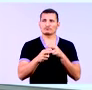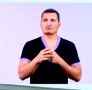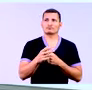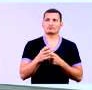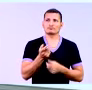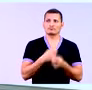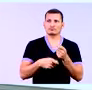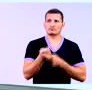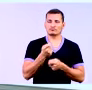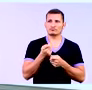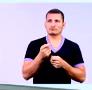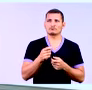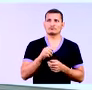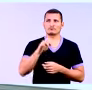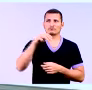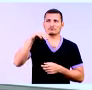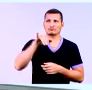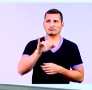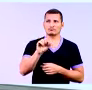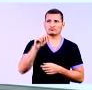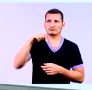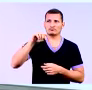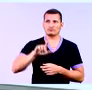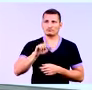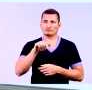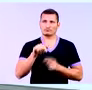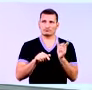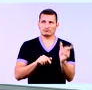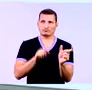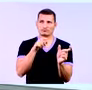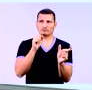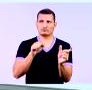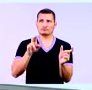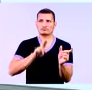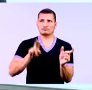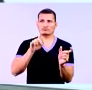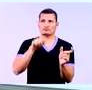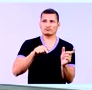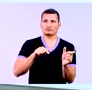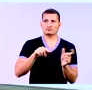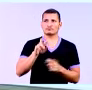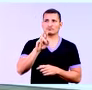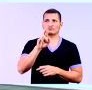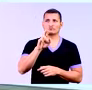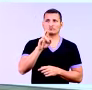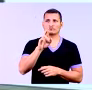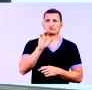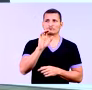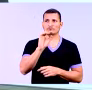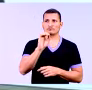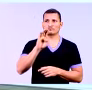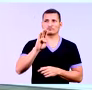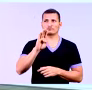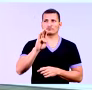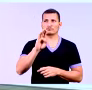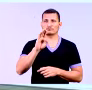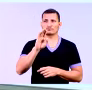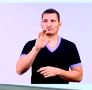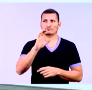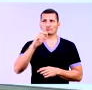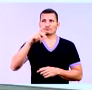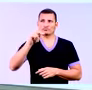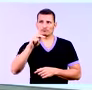uma transação no MySQL? O comando que você pode utilizar para isso é o comando rollback. Então, quando você utiliza o